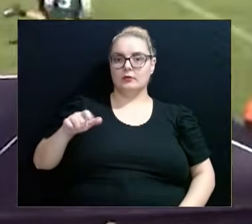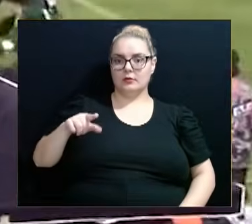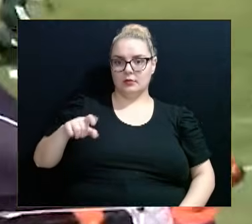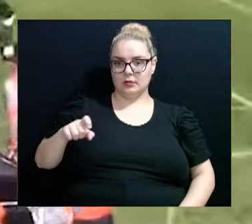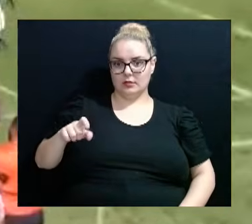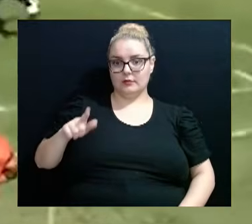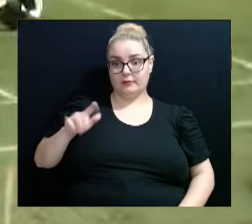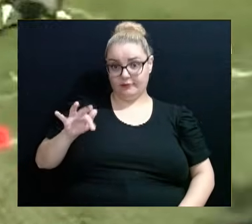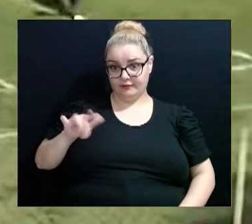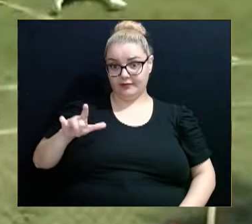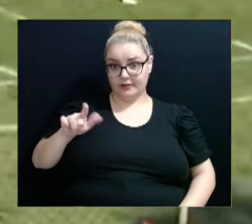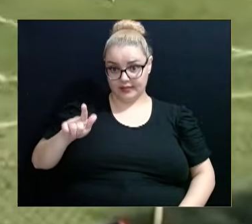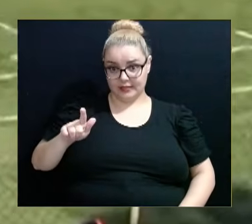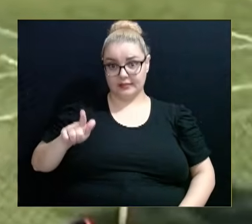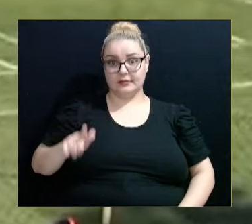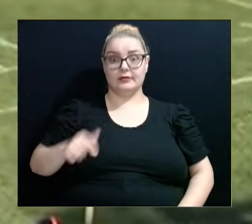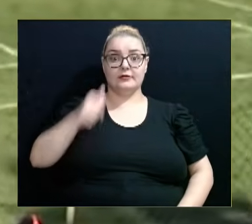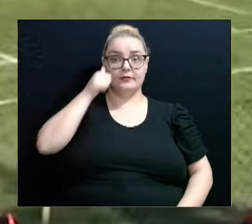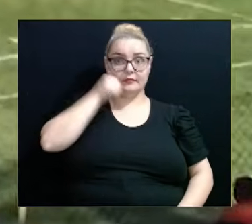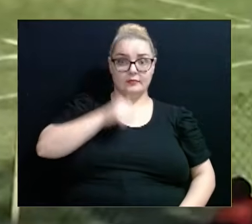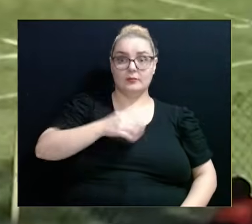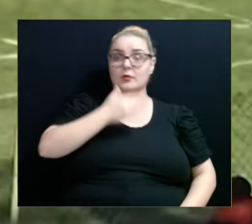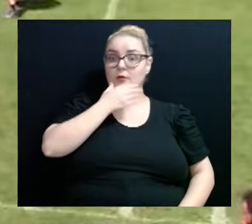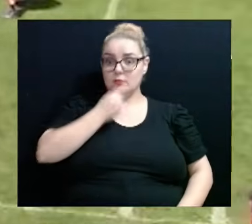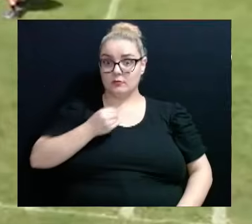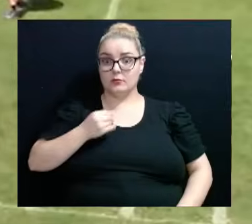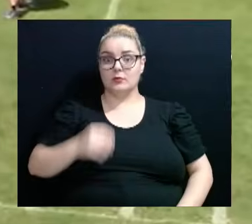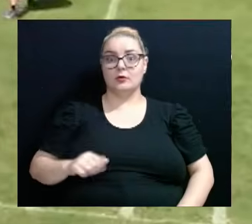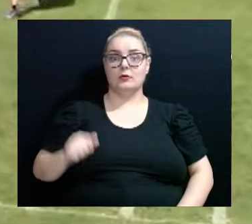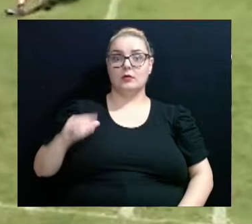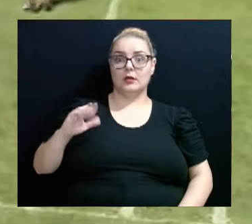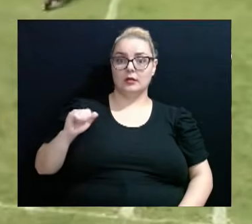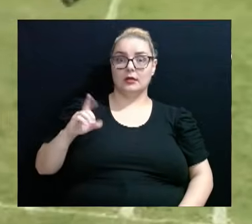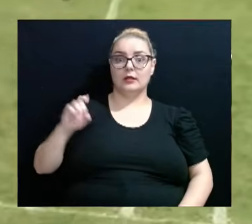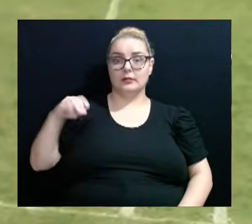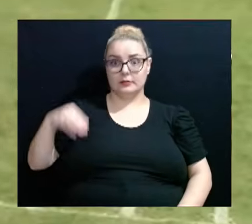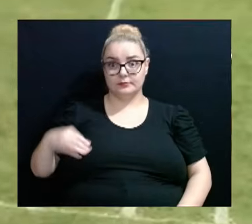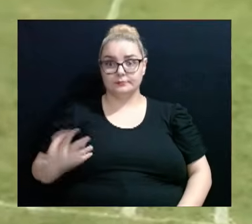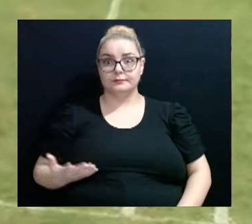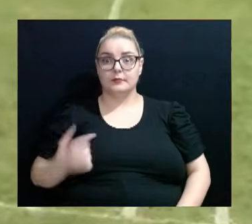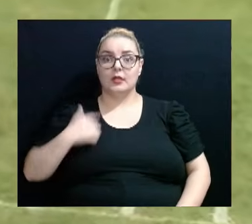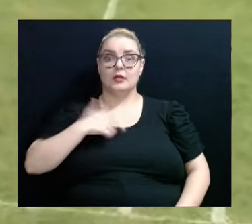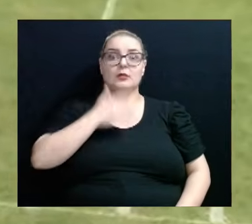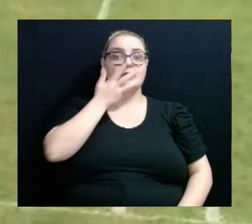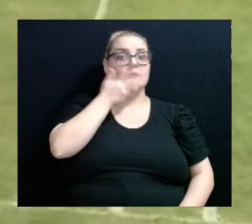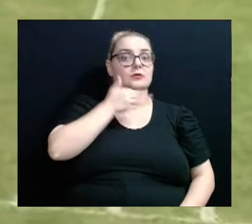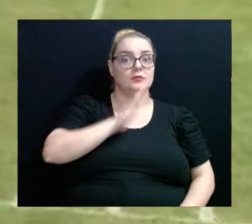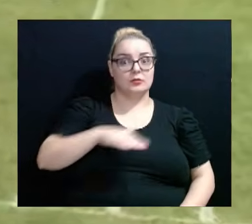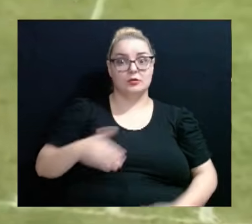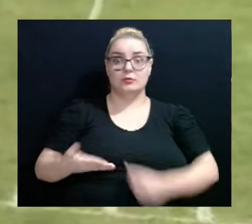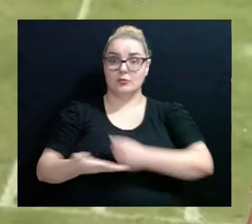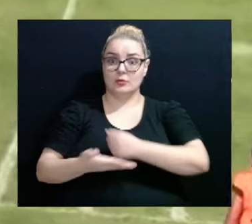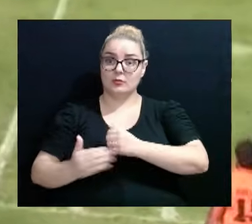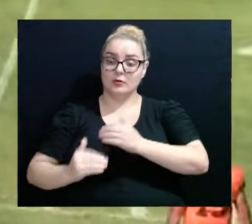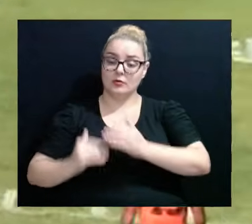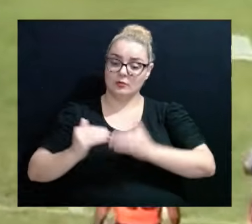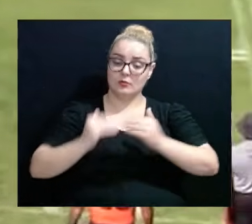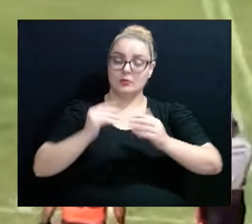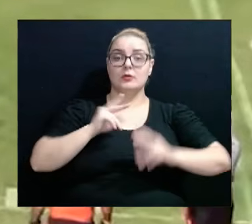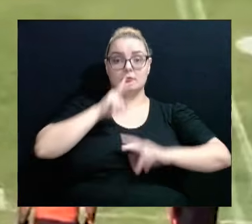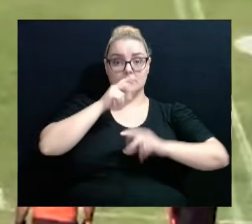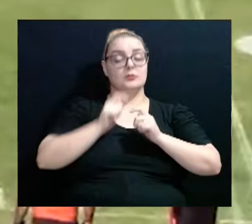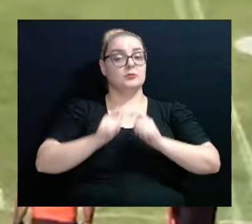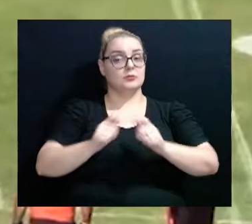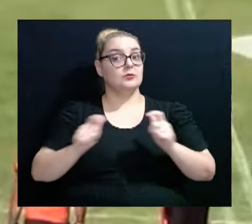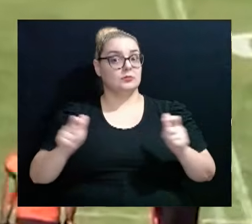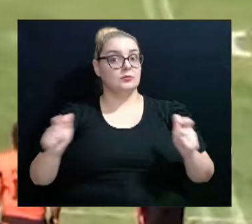Temos o Full Pad, que é o time de futebol americano equipado. Quem assiste televisão aí, a NFL, acompanha o futebol